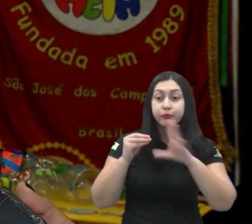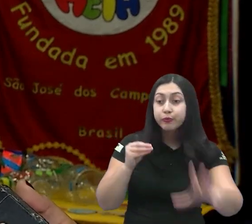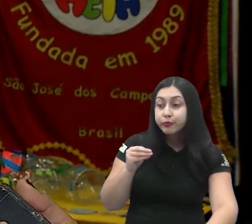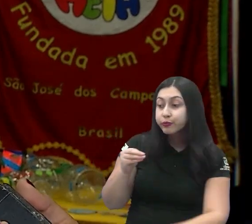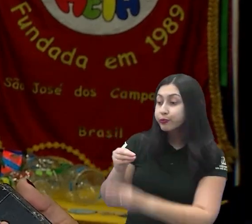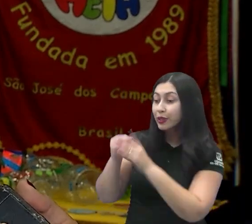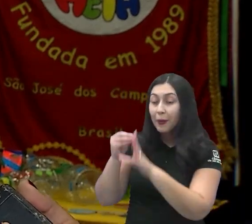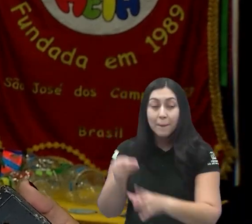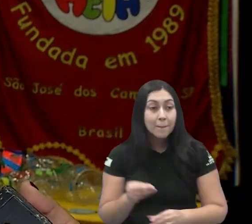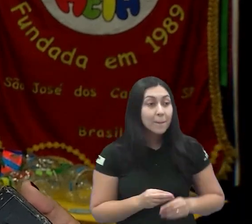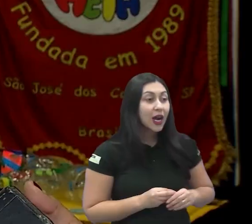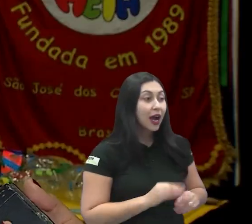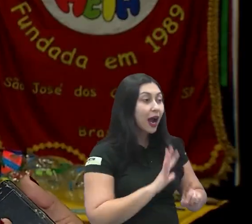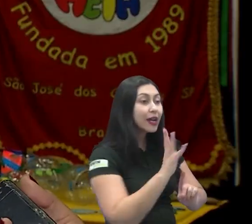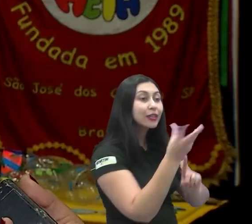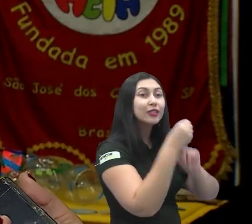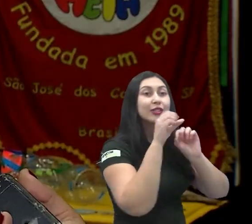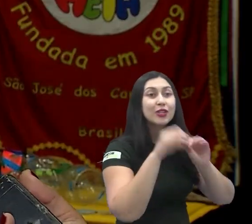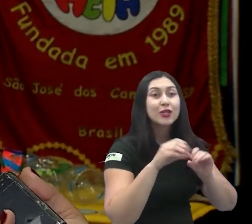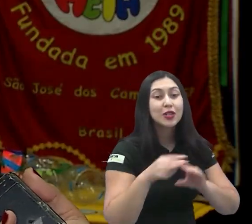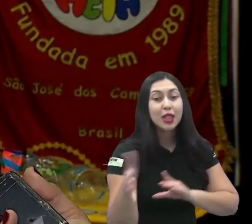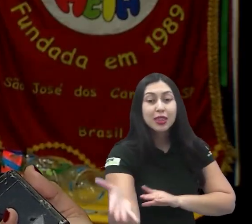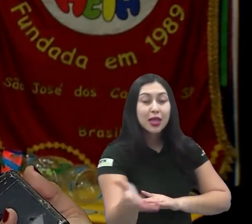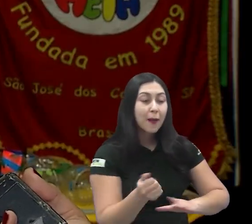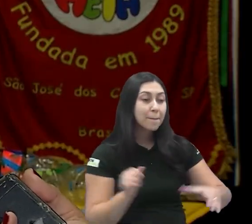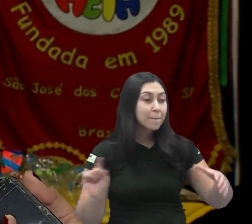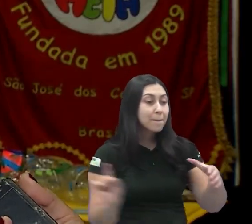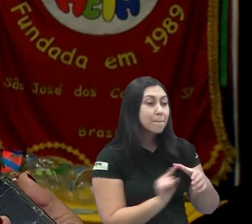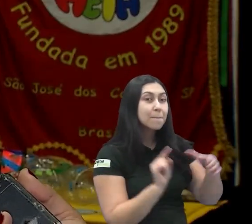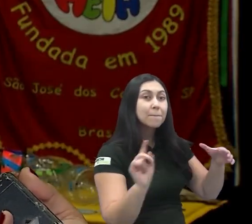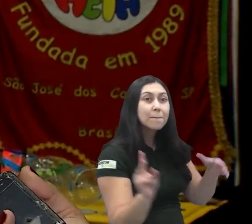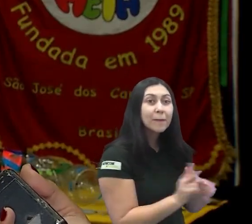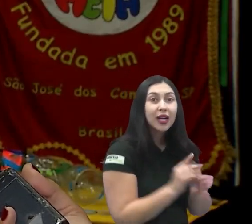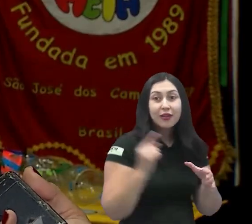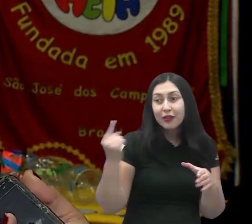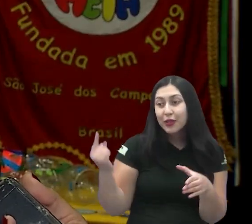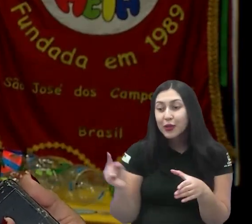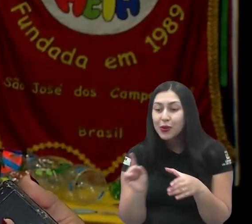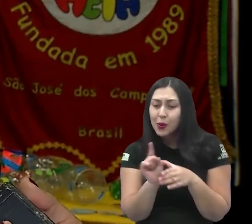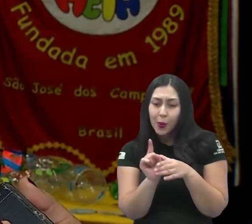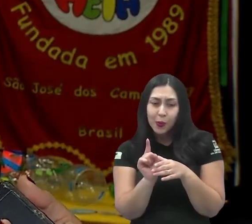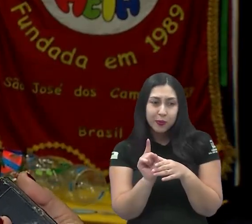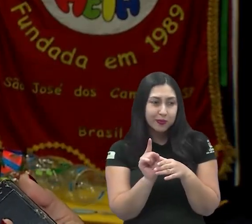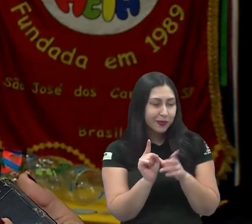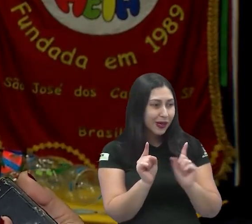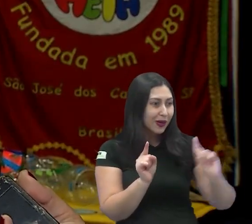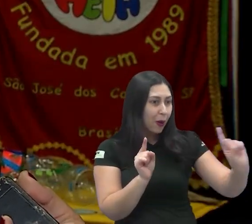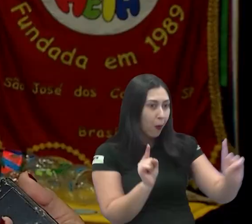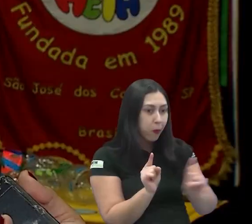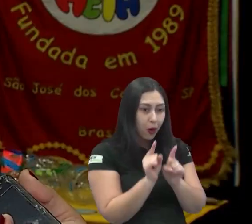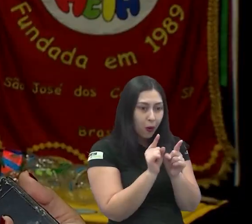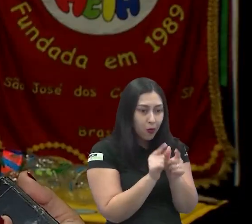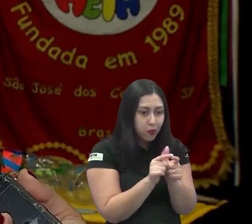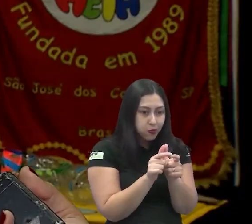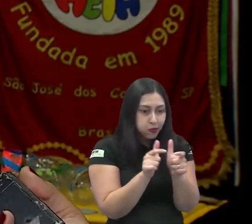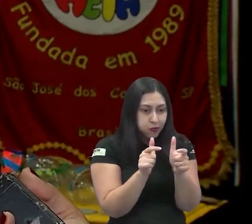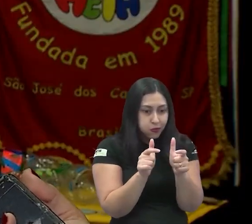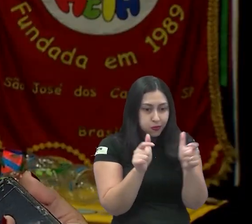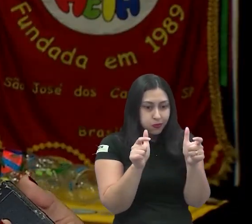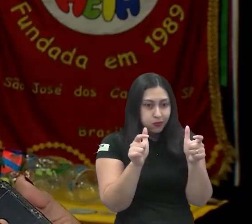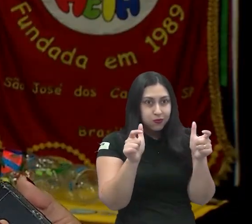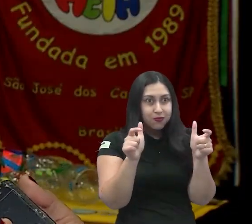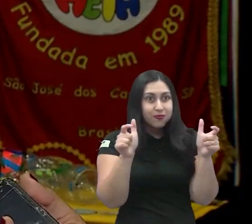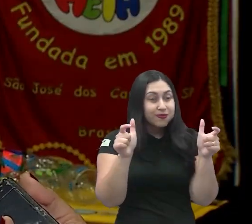ela foi agregando cada vez mais artistas e educadores. Então, veio a primeira meinha, já fez uma bolinha maior,